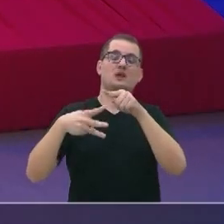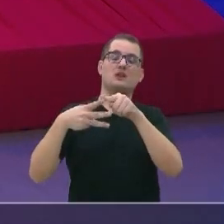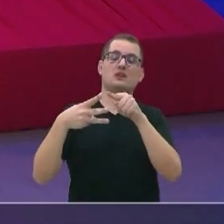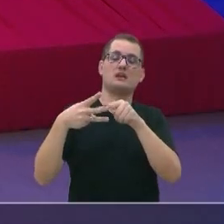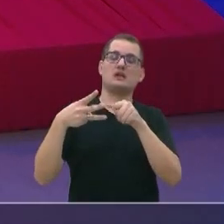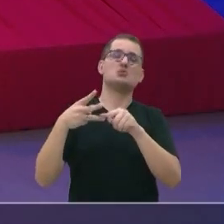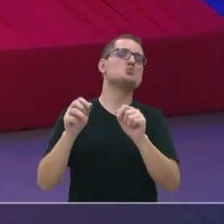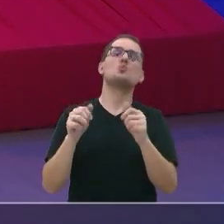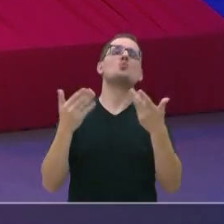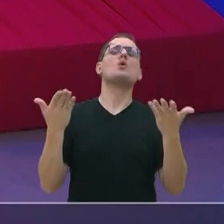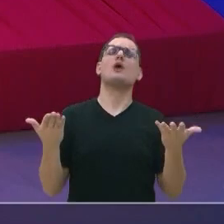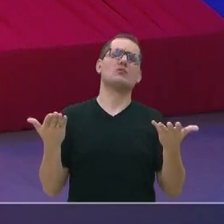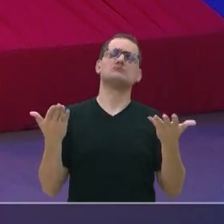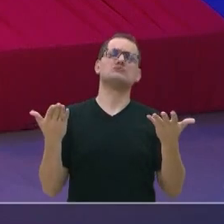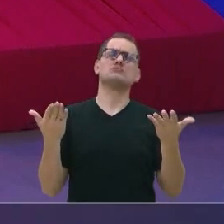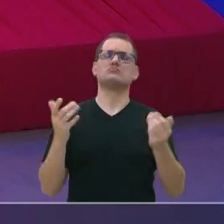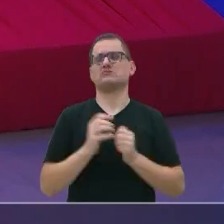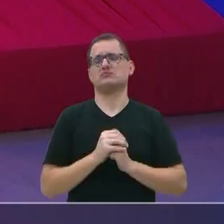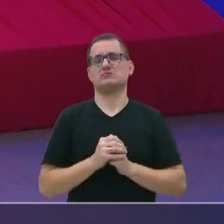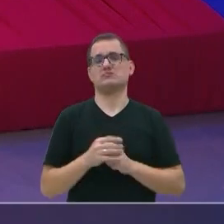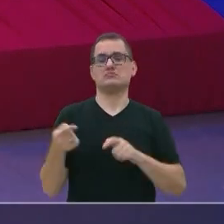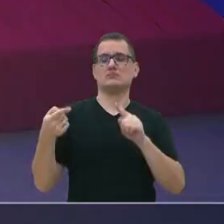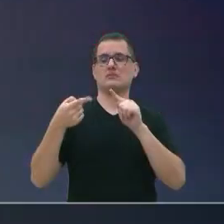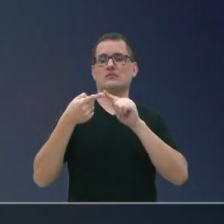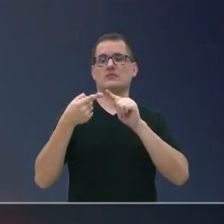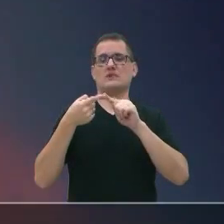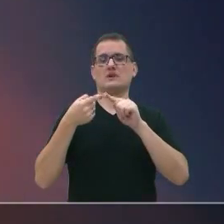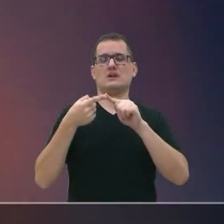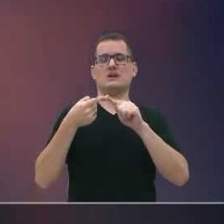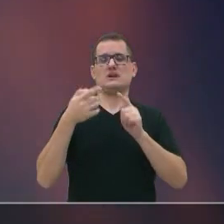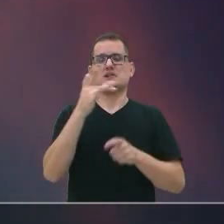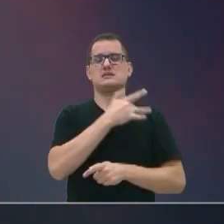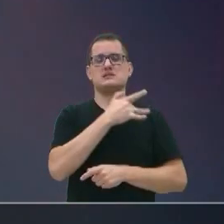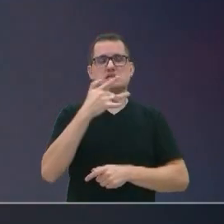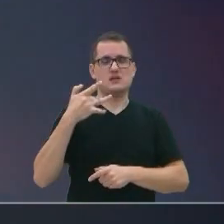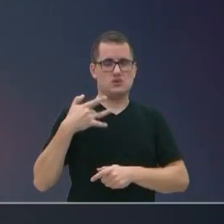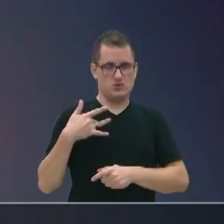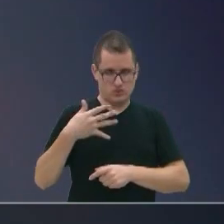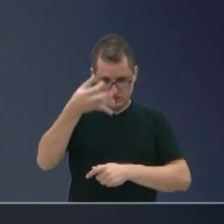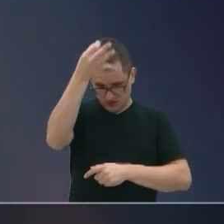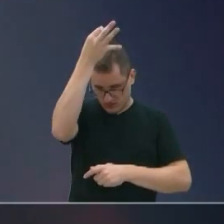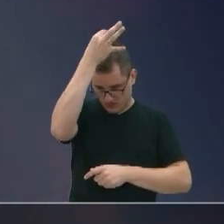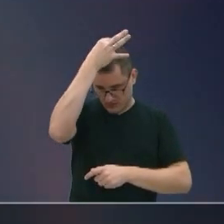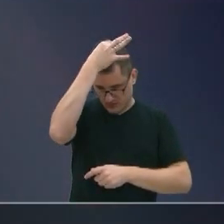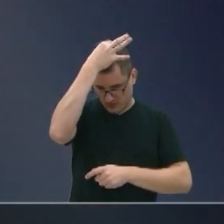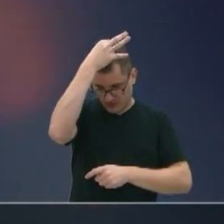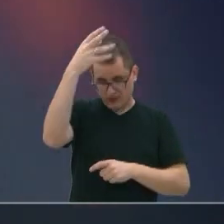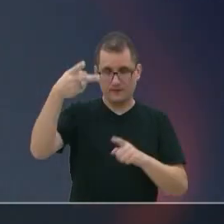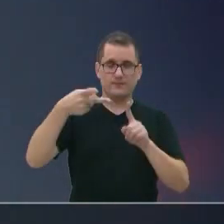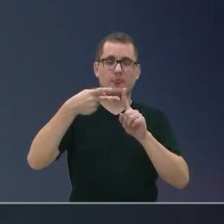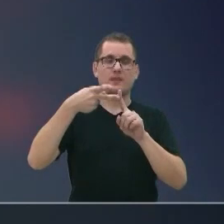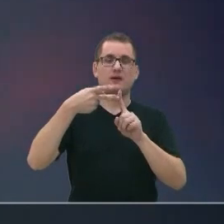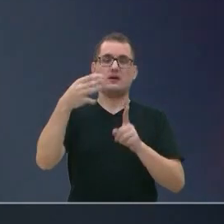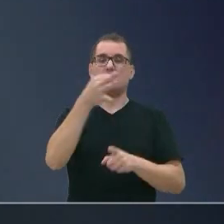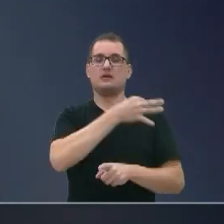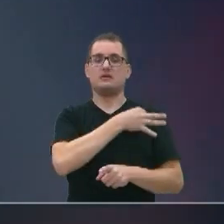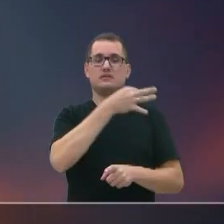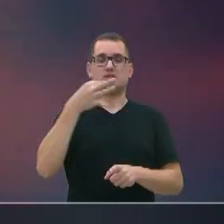é, padre? A saúde espiritual, a saúde